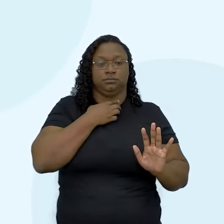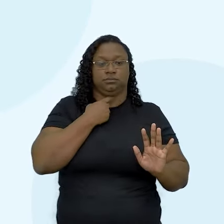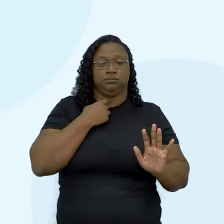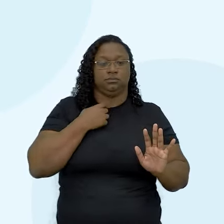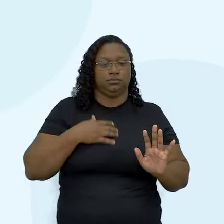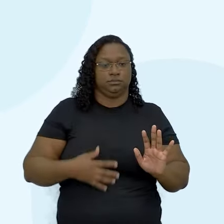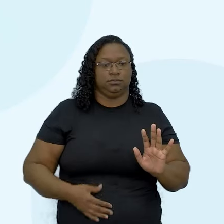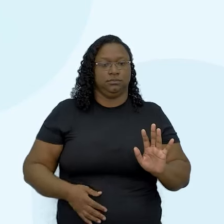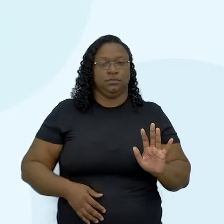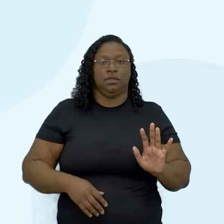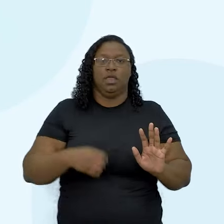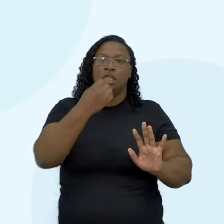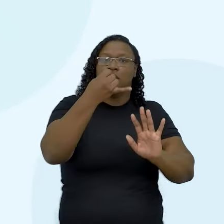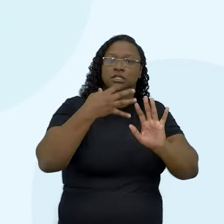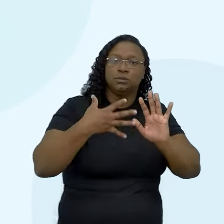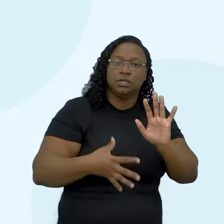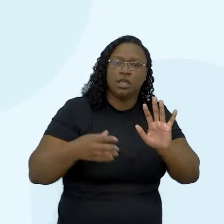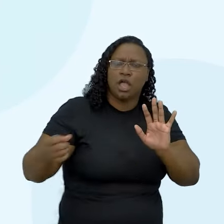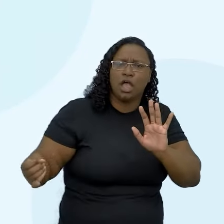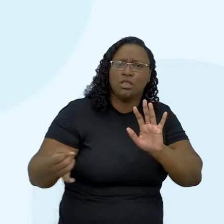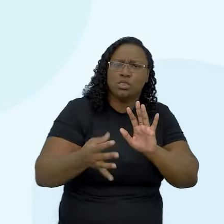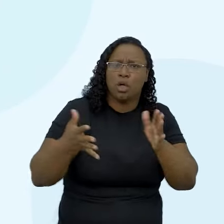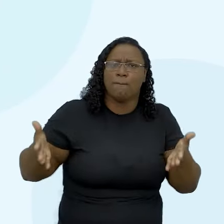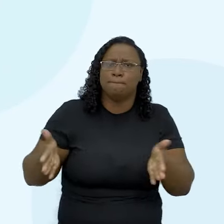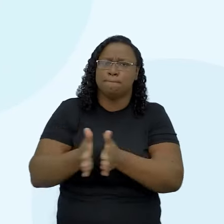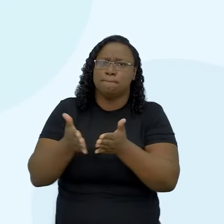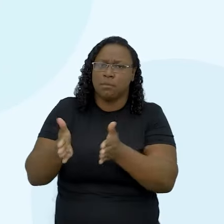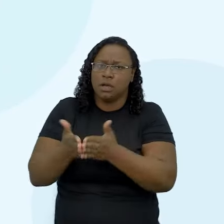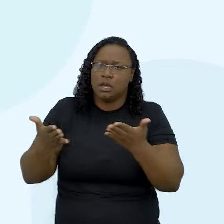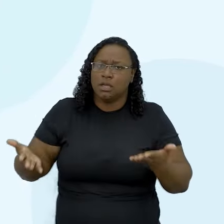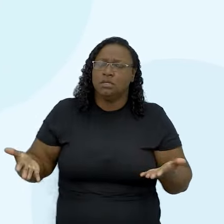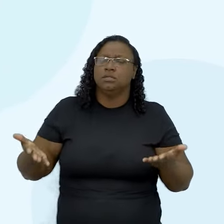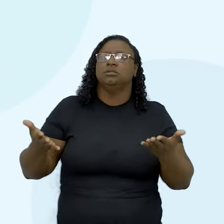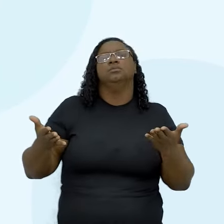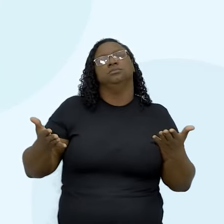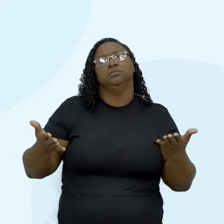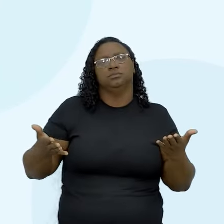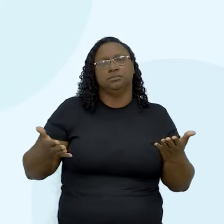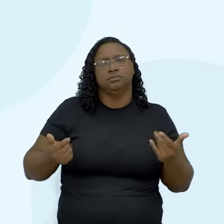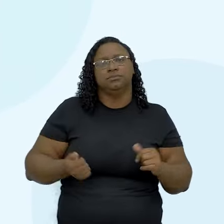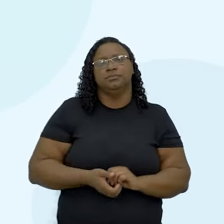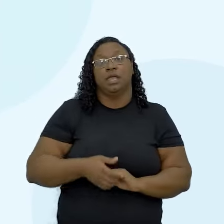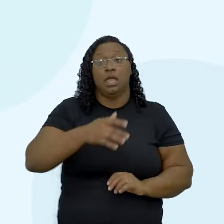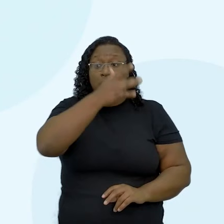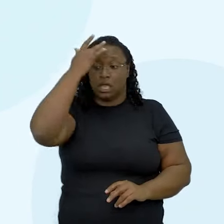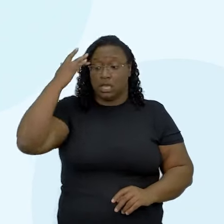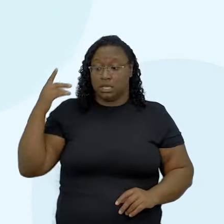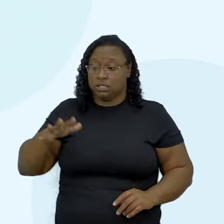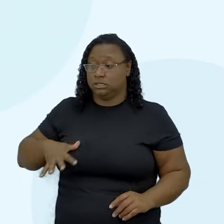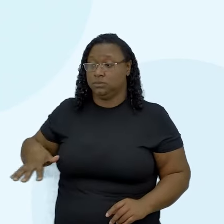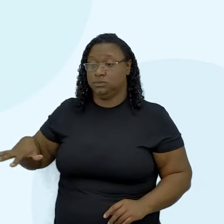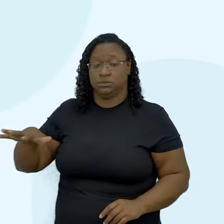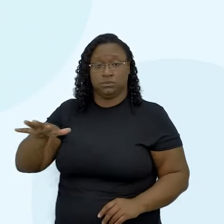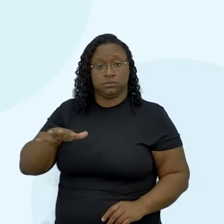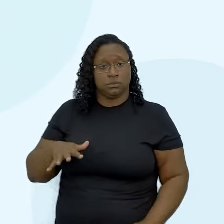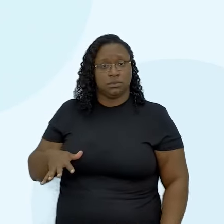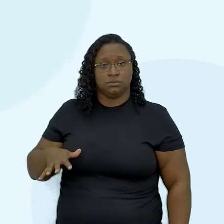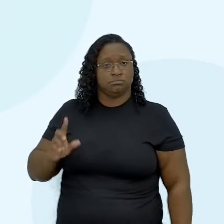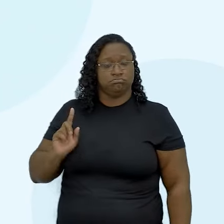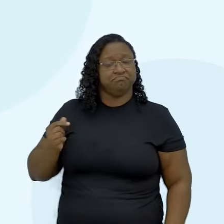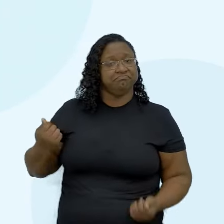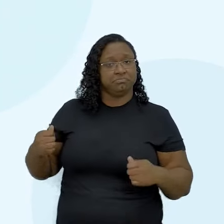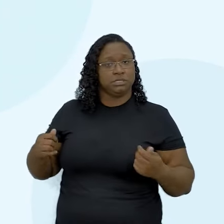distingue uma nova e monstruosa pobreza da velha pobreza é que essas pessoas simplesmente não são mais